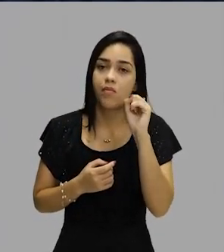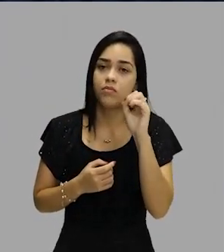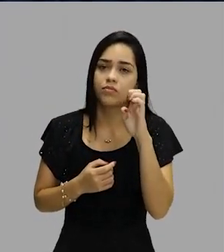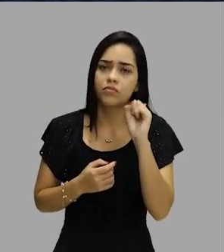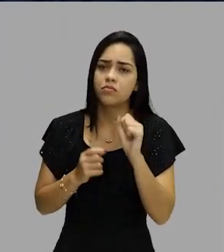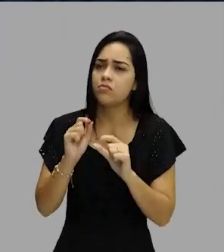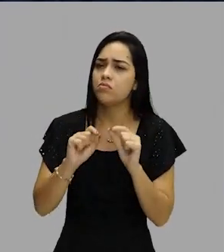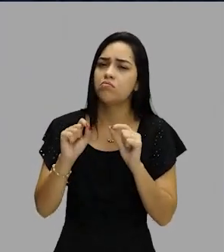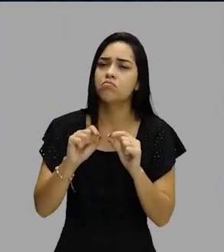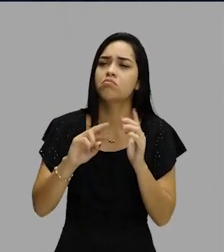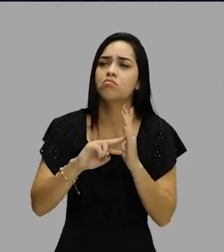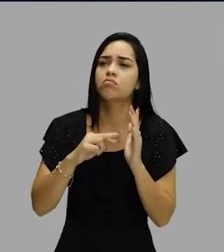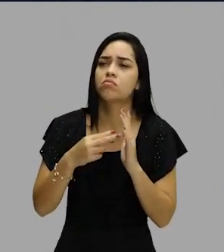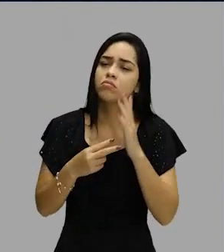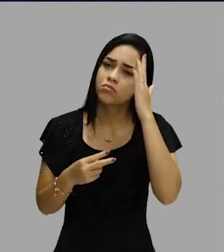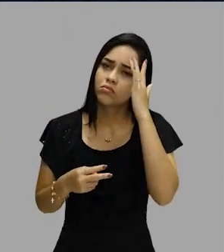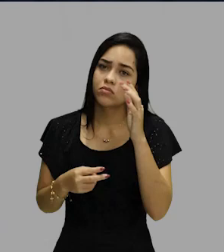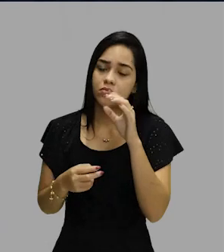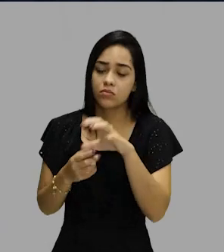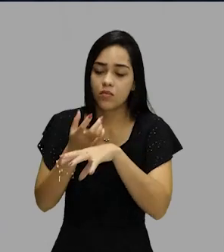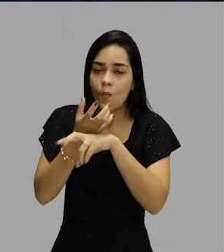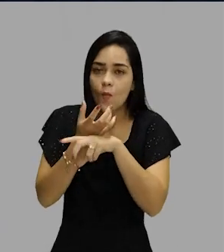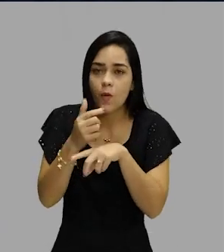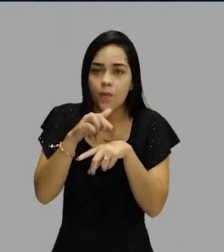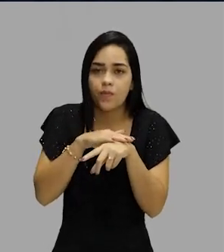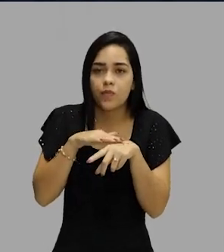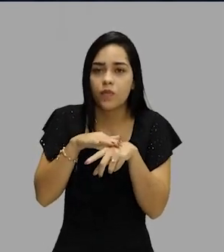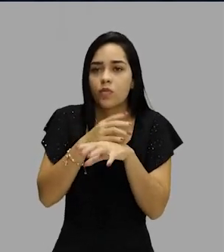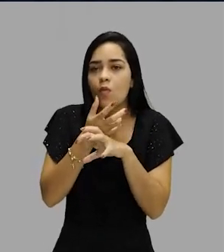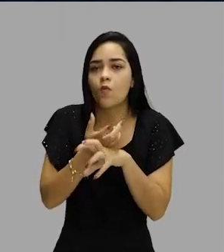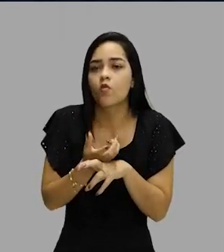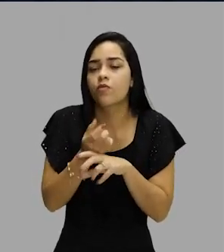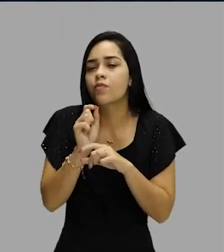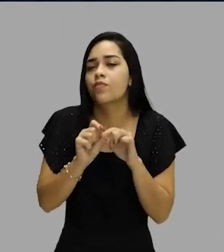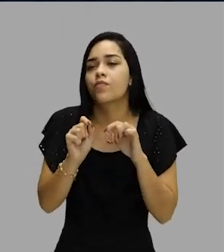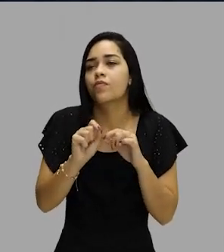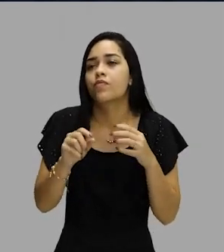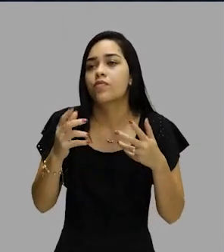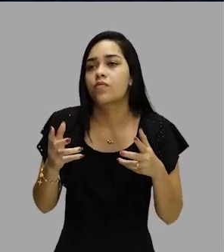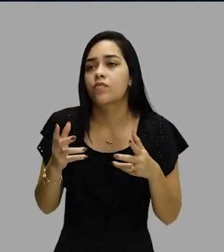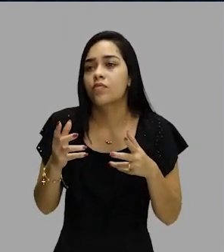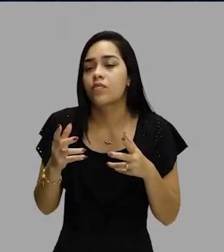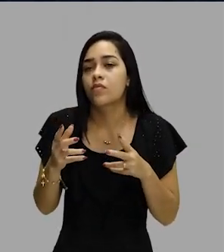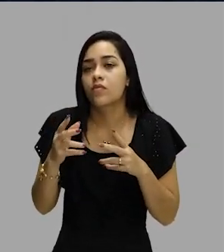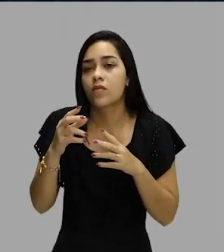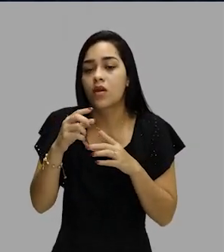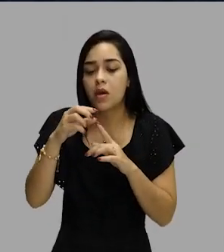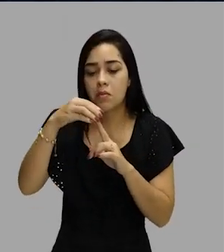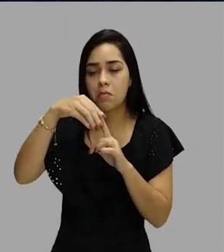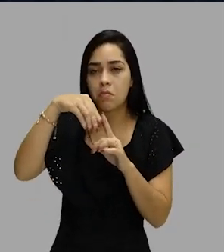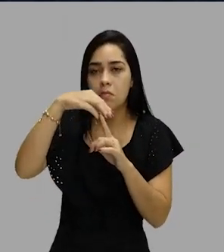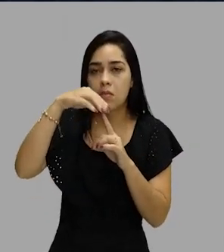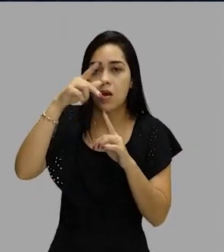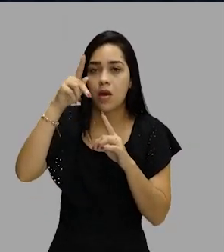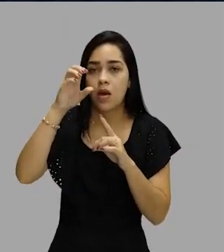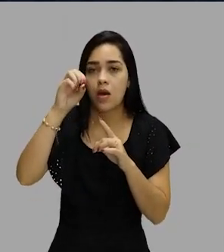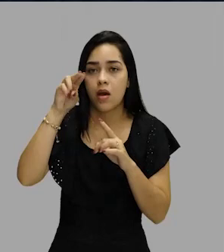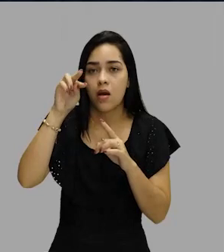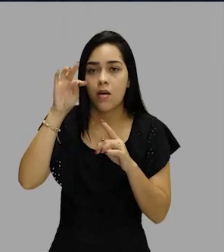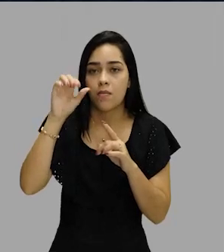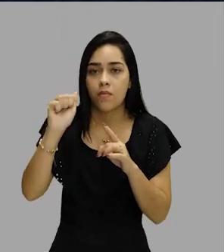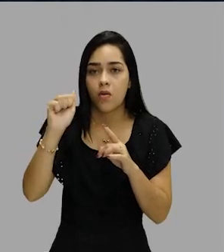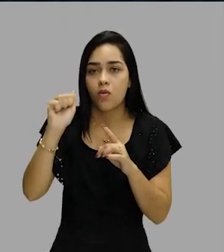que é epífise, professor? Imagina que isso aqui é um osso. Né? O que é a epífise? A epífise é a ponta do osso, ok?